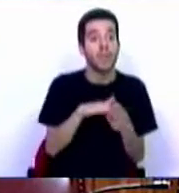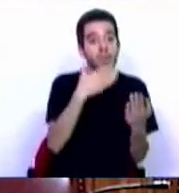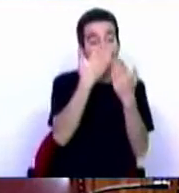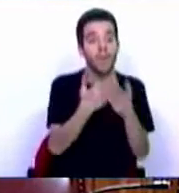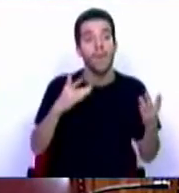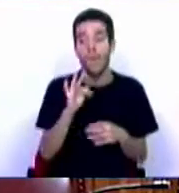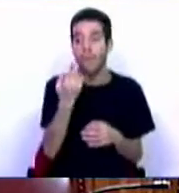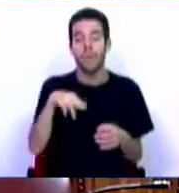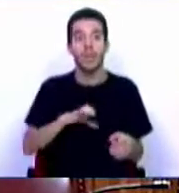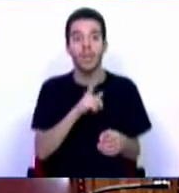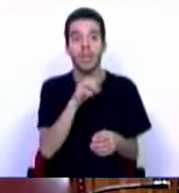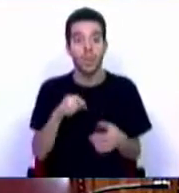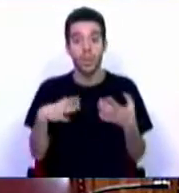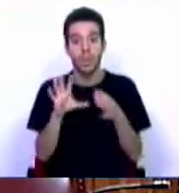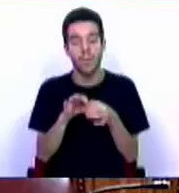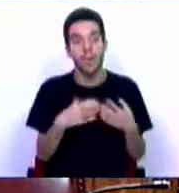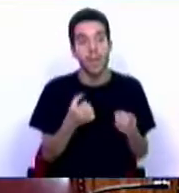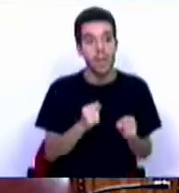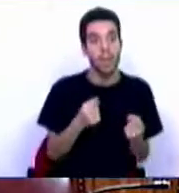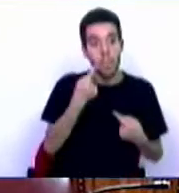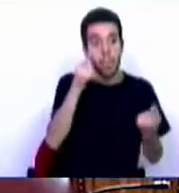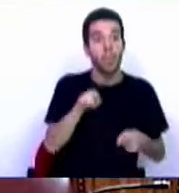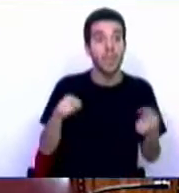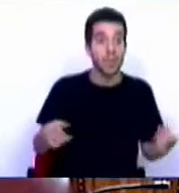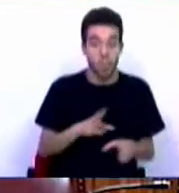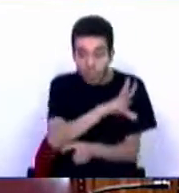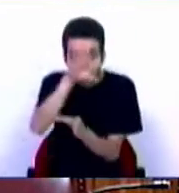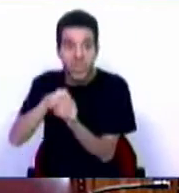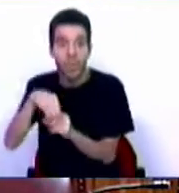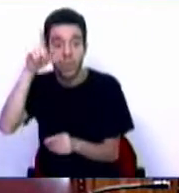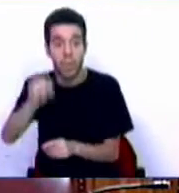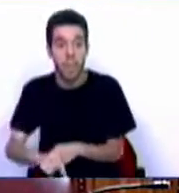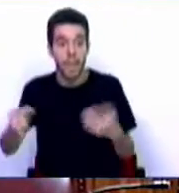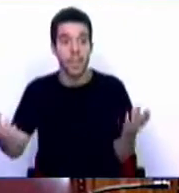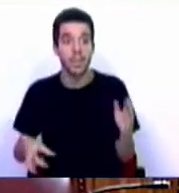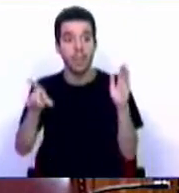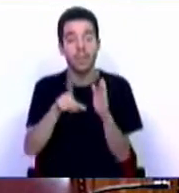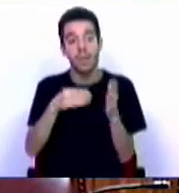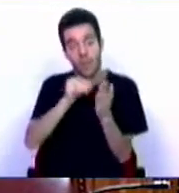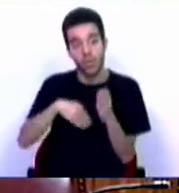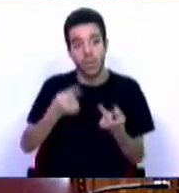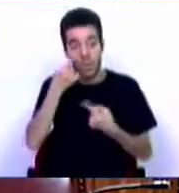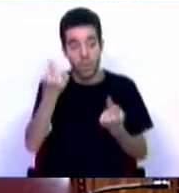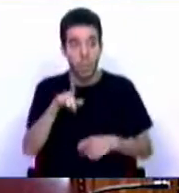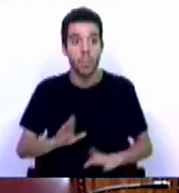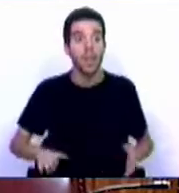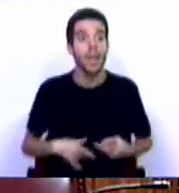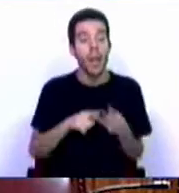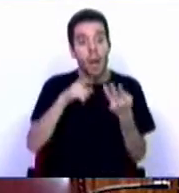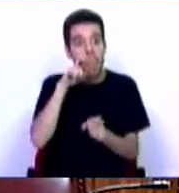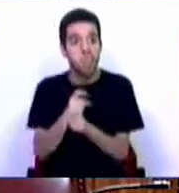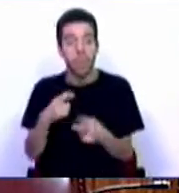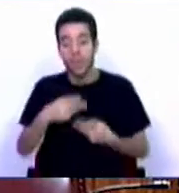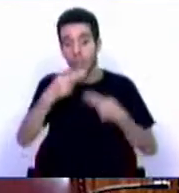que são também organismos de direito público por força do direito comunitário, estão abrangidos e estão no perímetro das regras da contratação pública. Portanto, a própria fiscalização